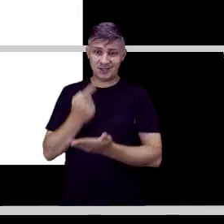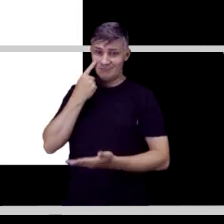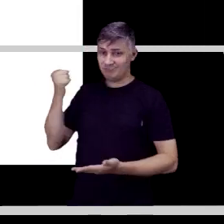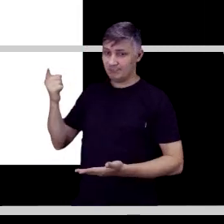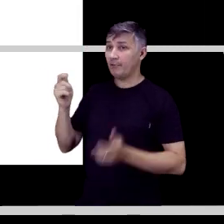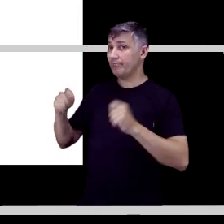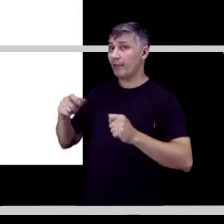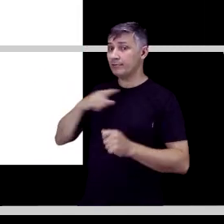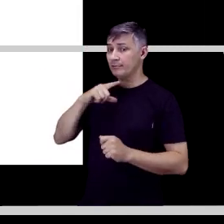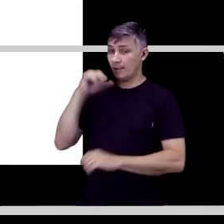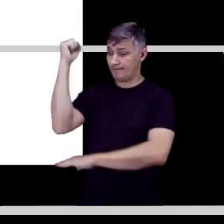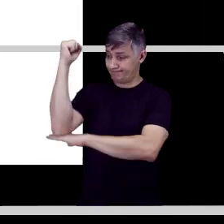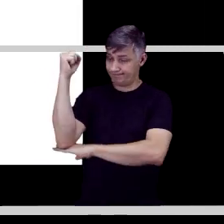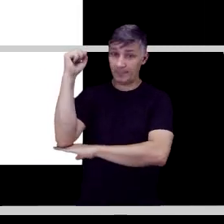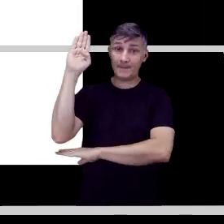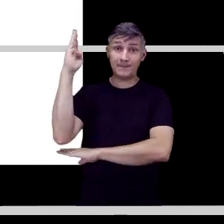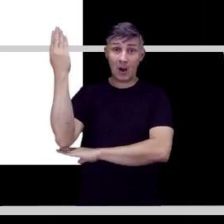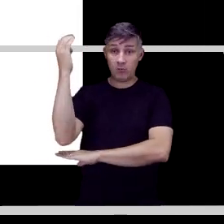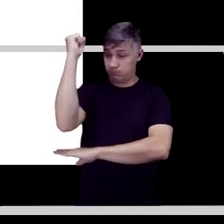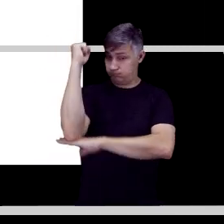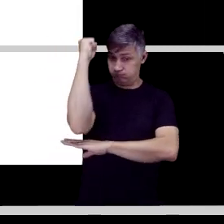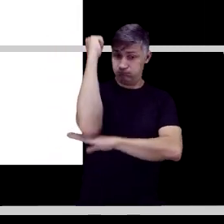que conta com vigas de madeira com perfil